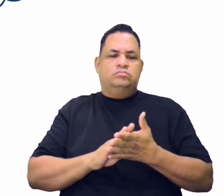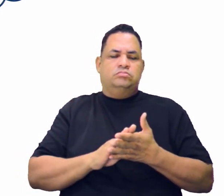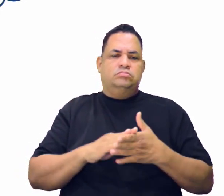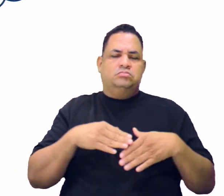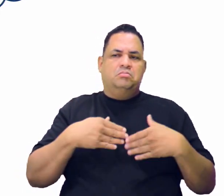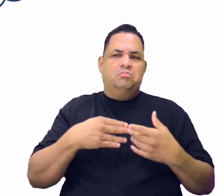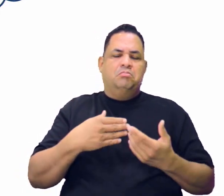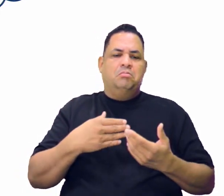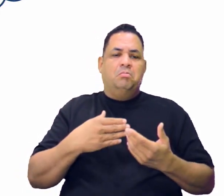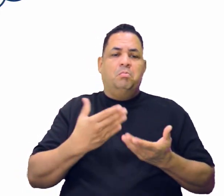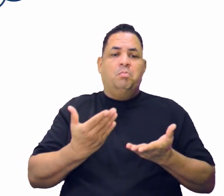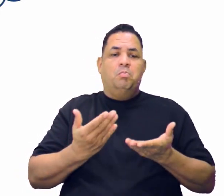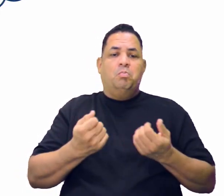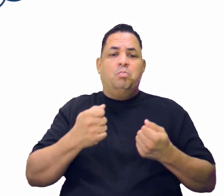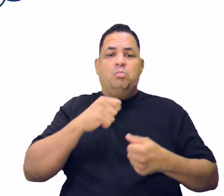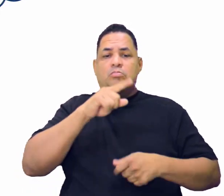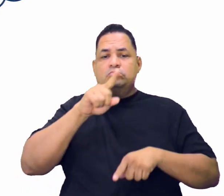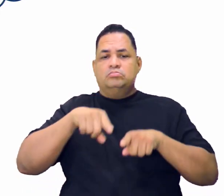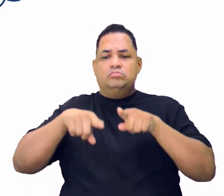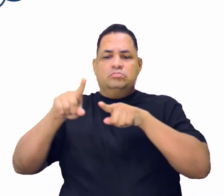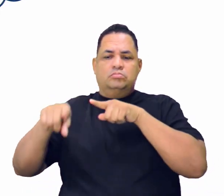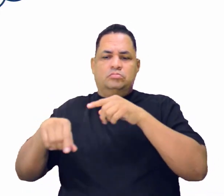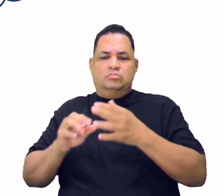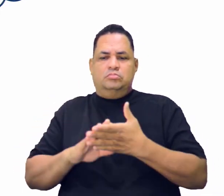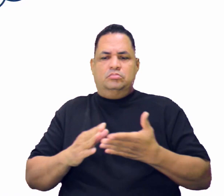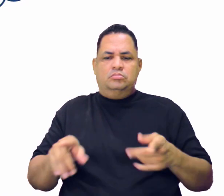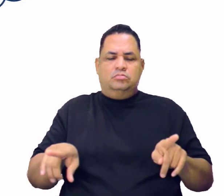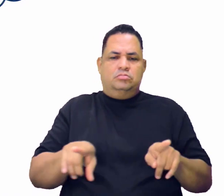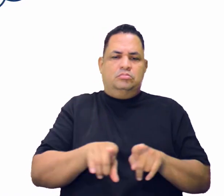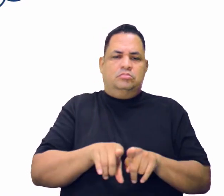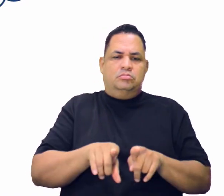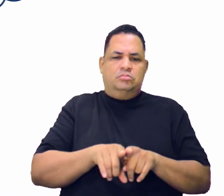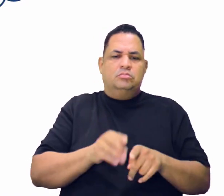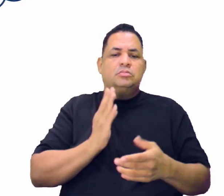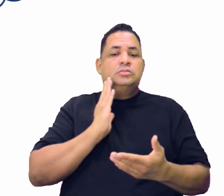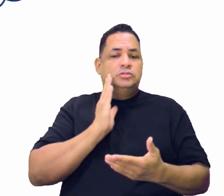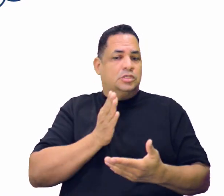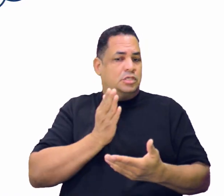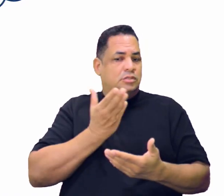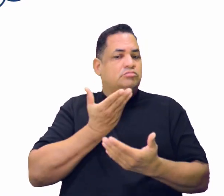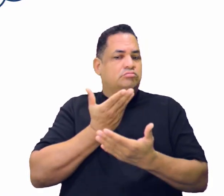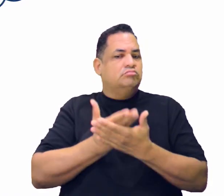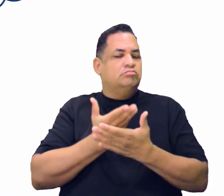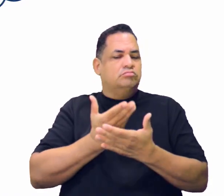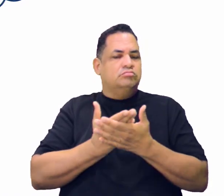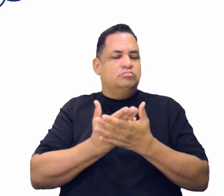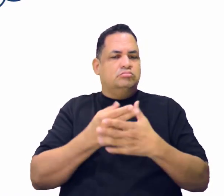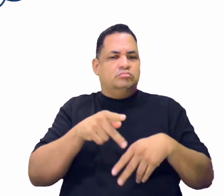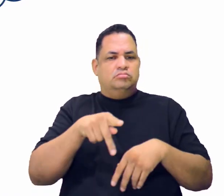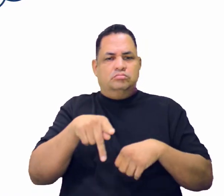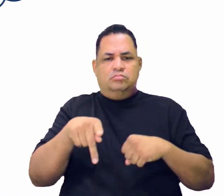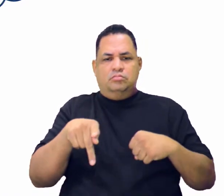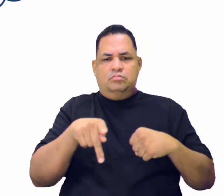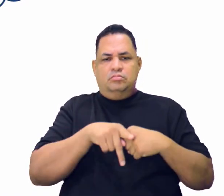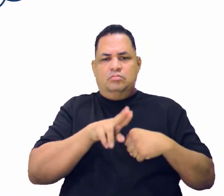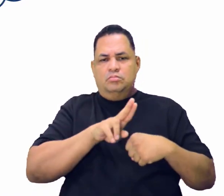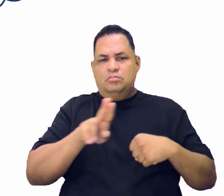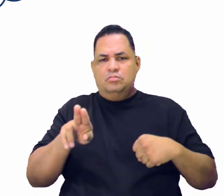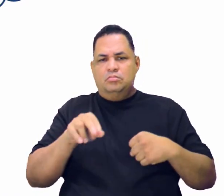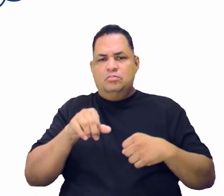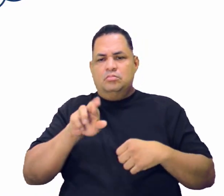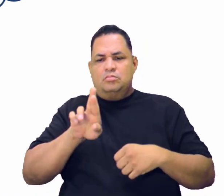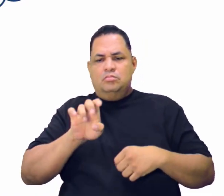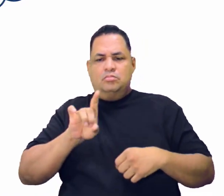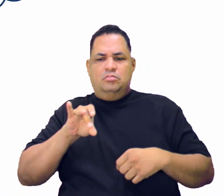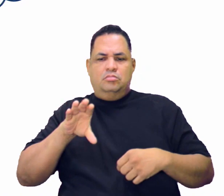pelas quais. Então, aí suas variações. Você já estudou o pronome relativo, mas só que aqui também nós teremos uma